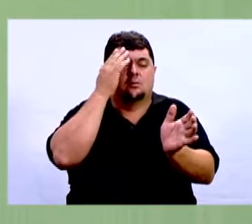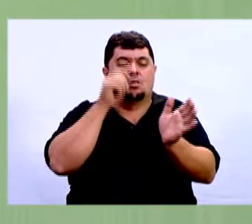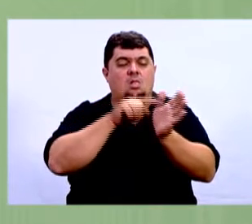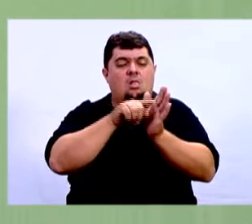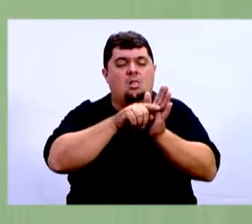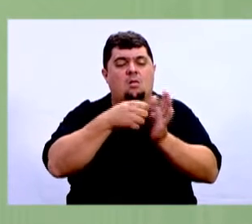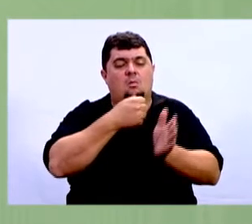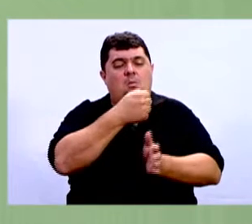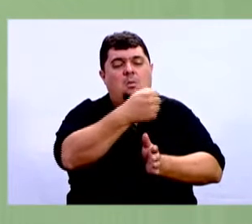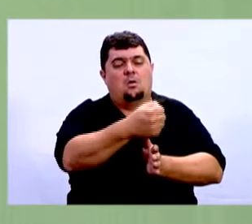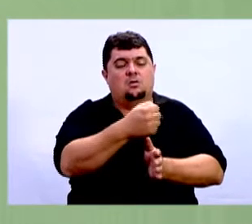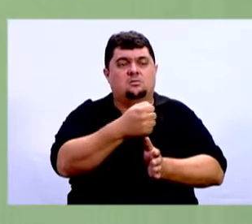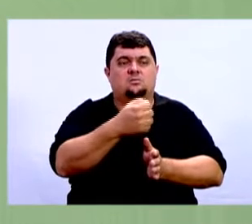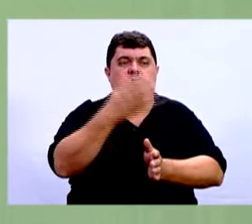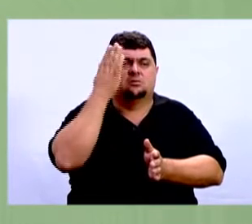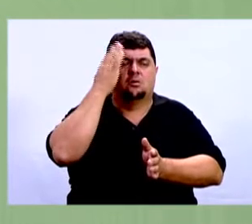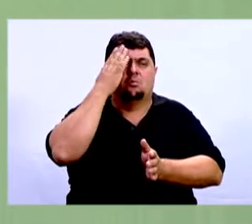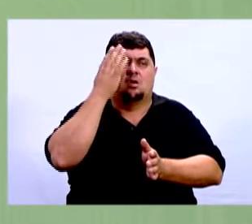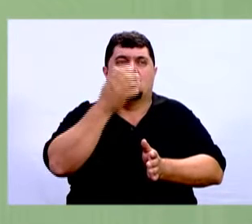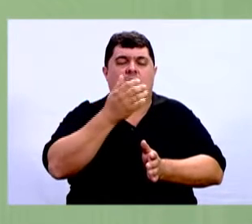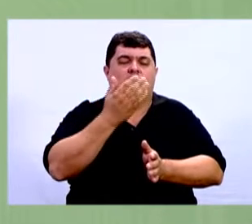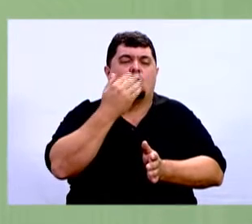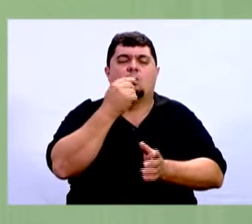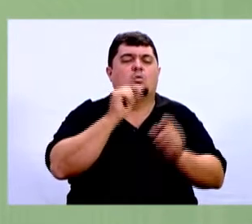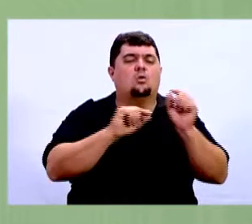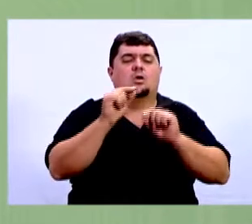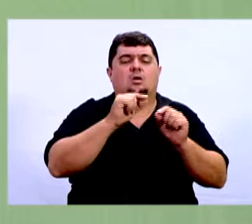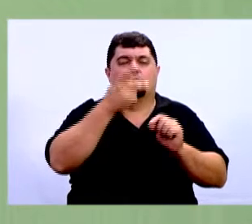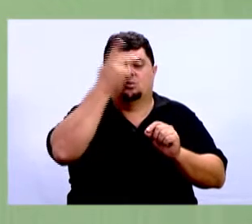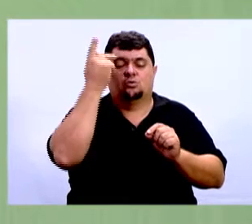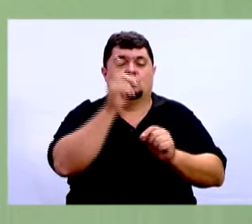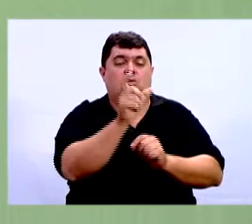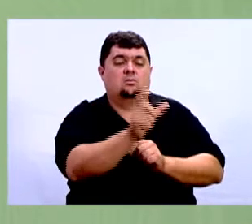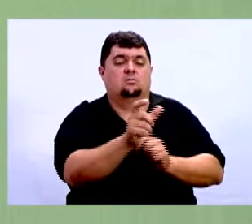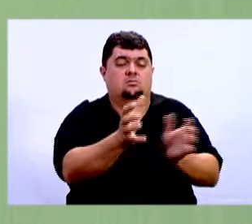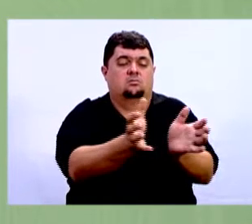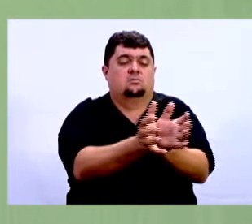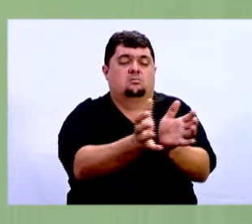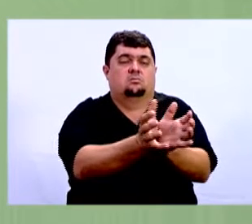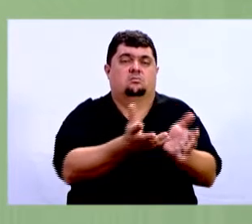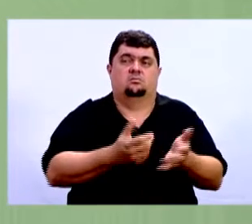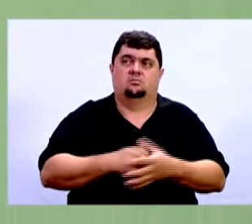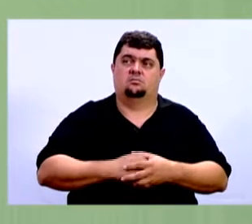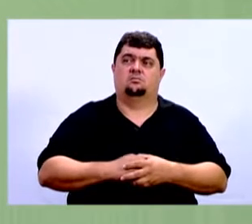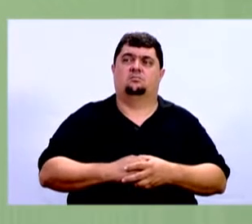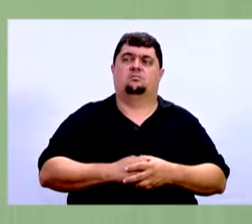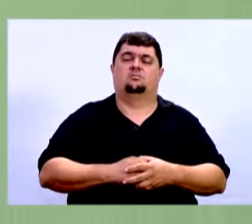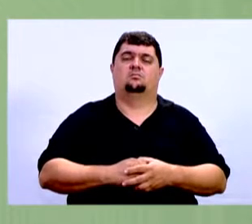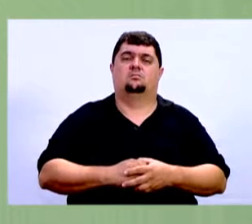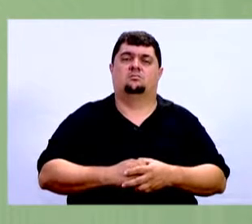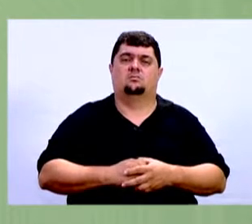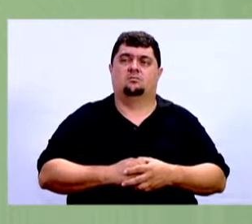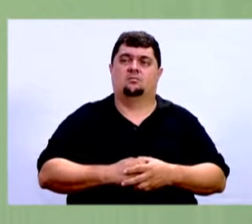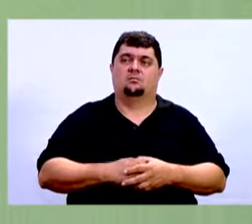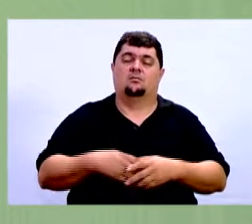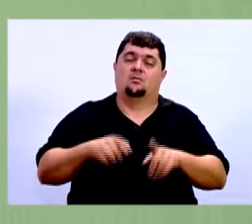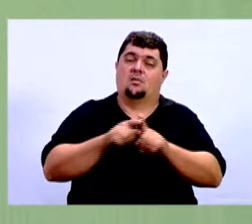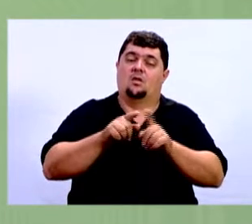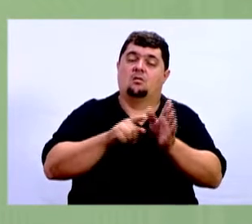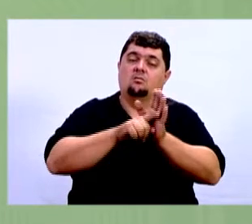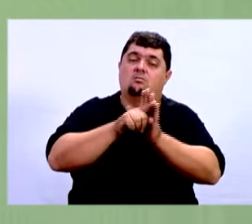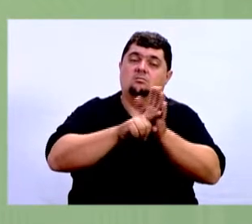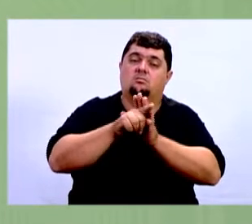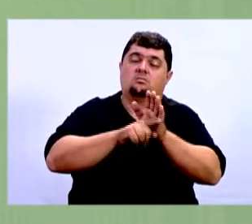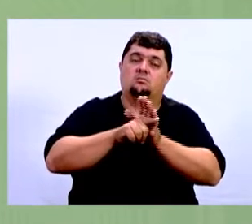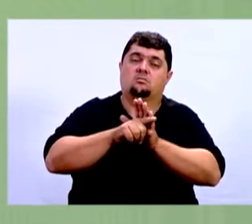saber quais são os hábitos alimentares de uma comunidade específica. Então, esse é um tipo de pesquisa social.